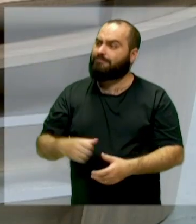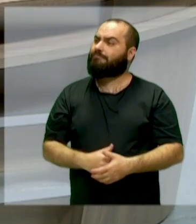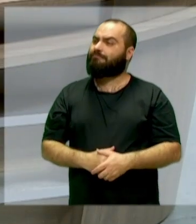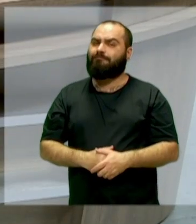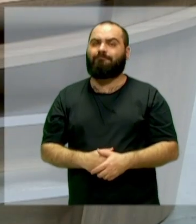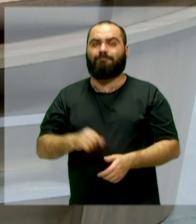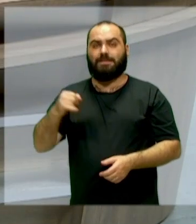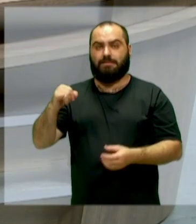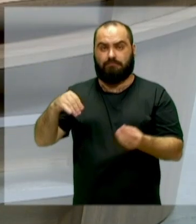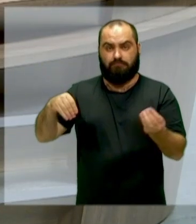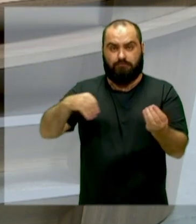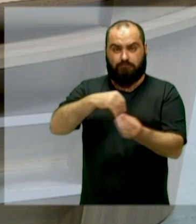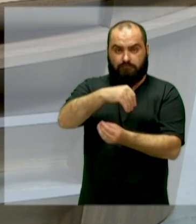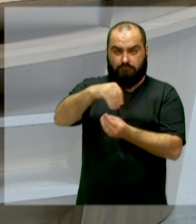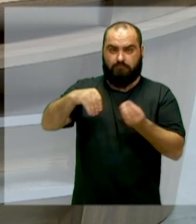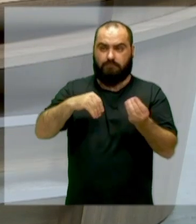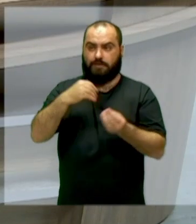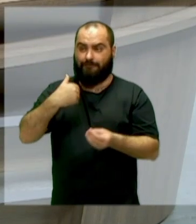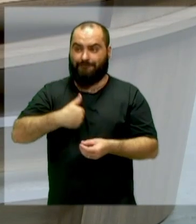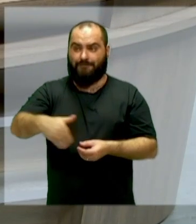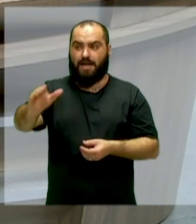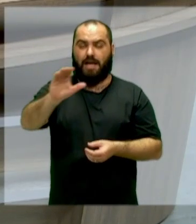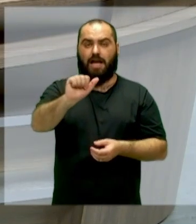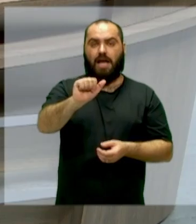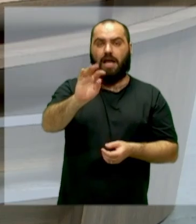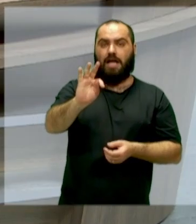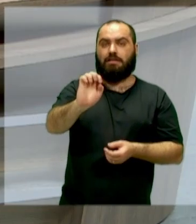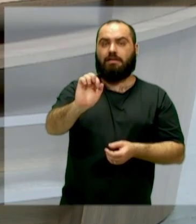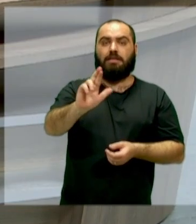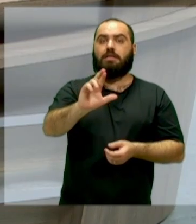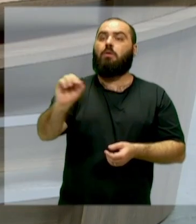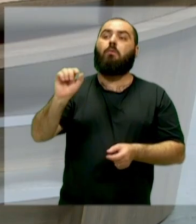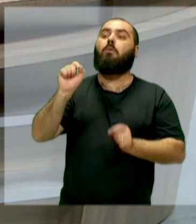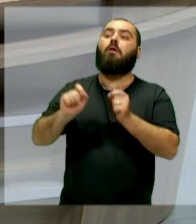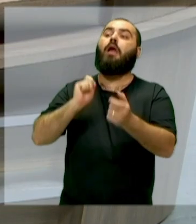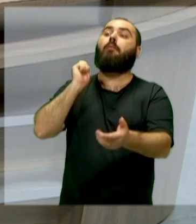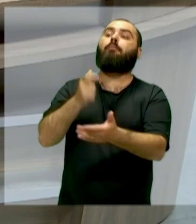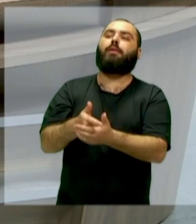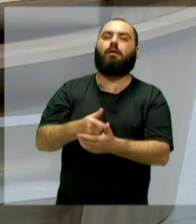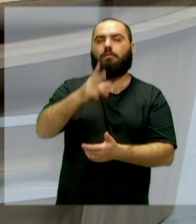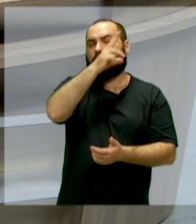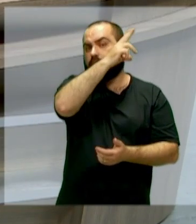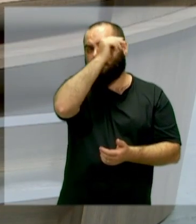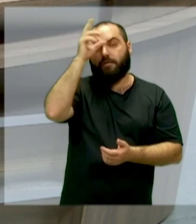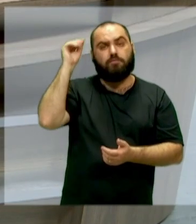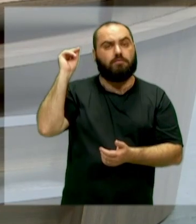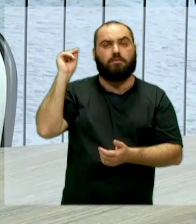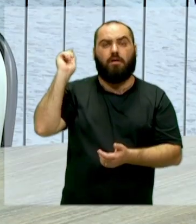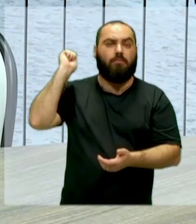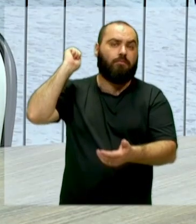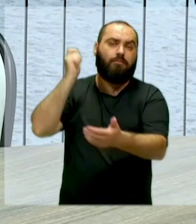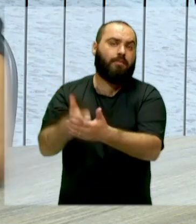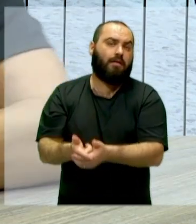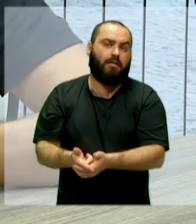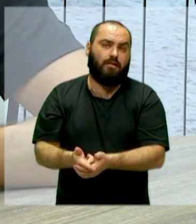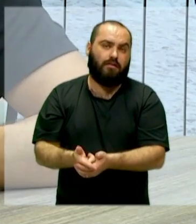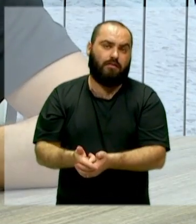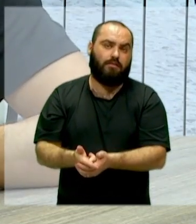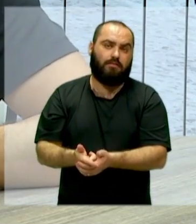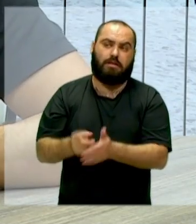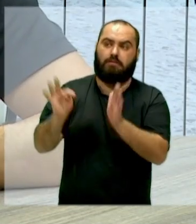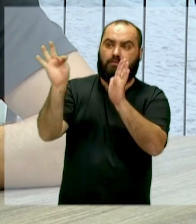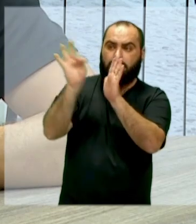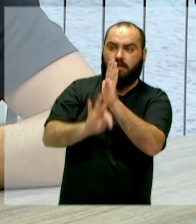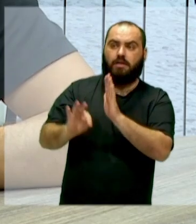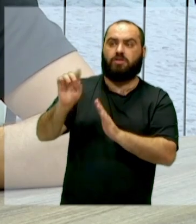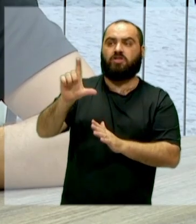quando a gente mistura o resíduo e manda pro aterro quem banca esse esse aterro é a prefeitura com boa parte dos recursos públicos e com a taxa